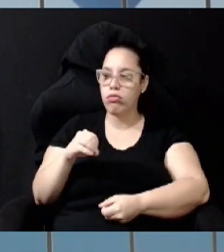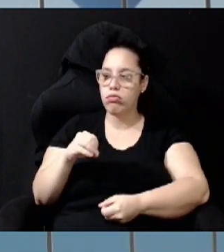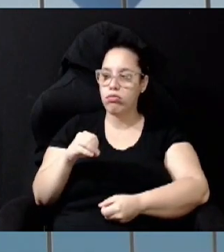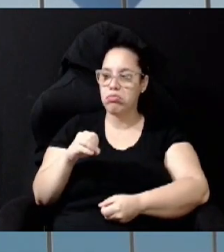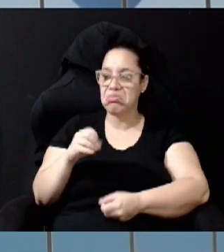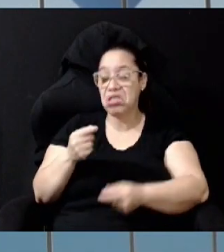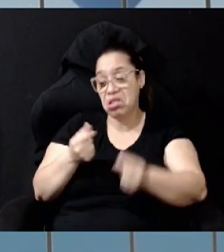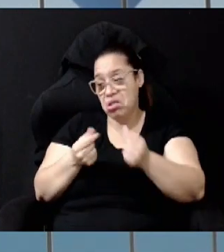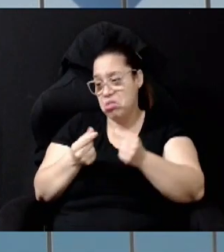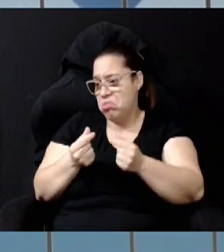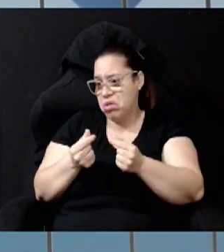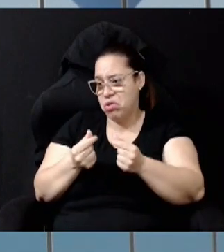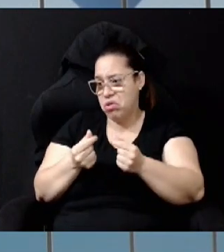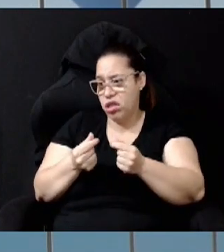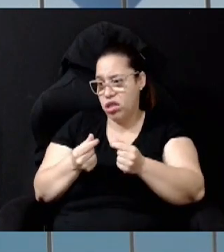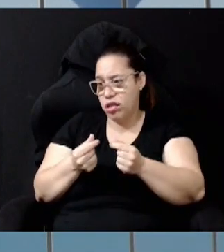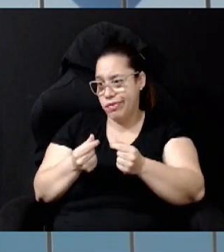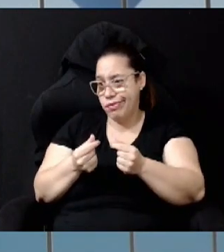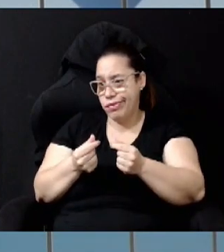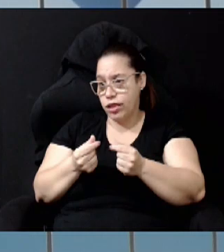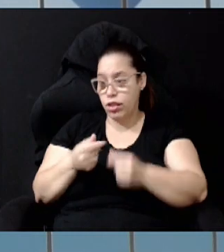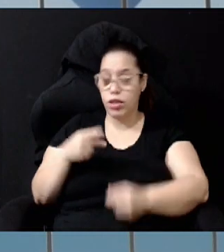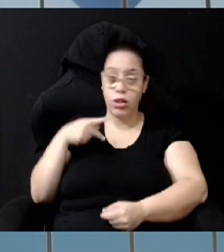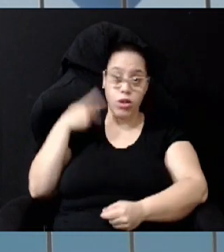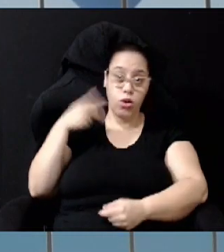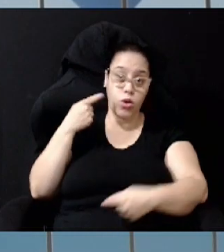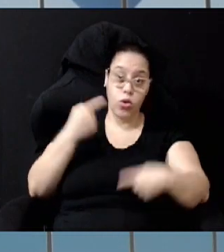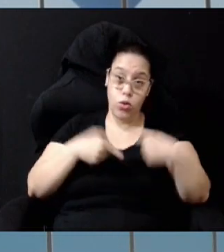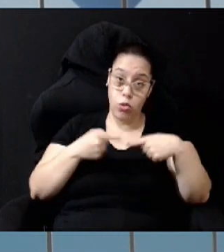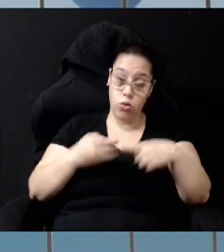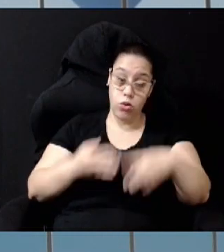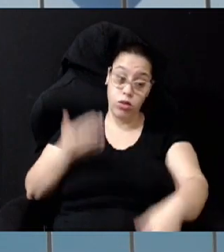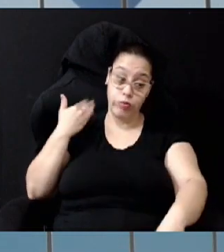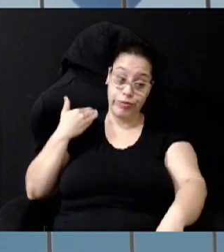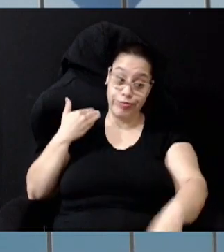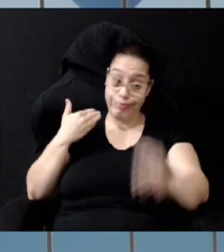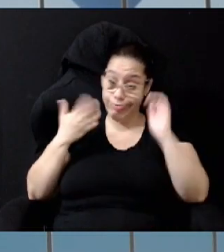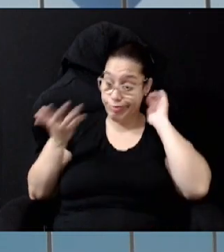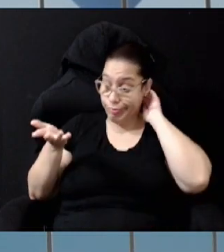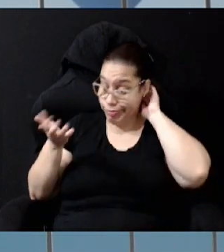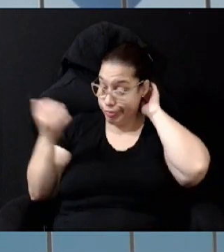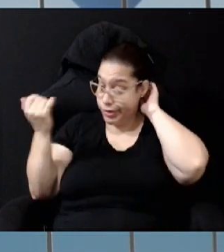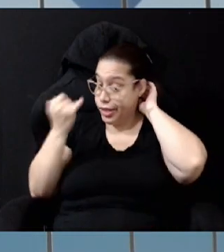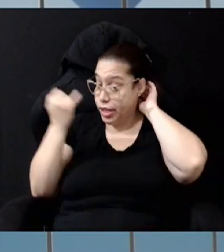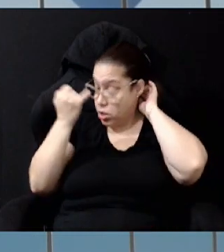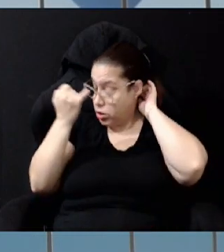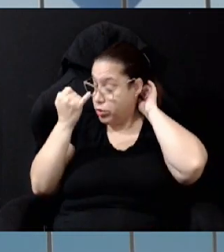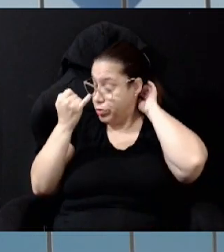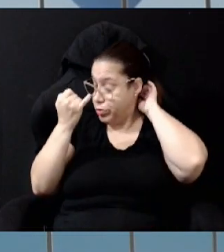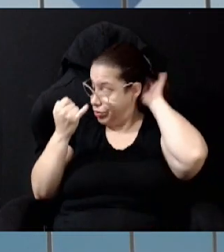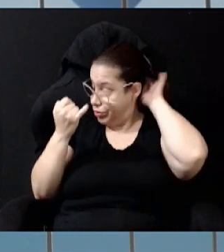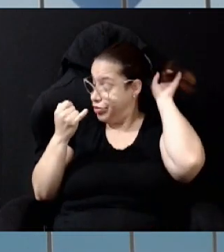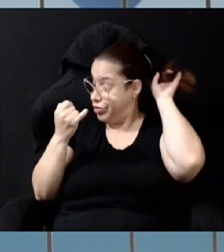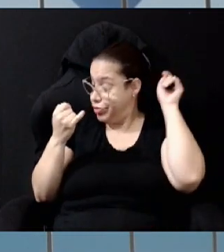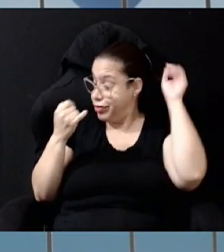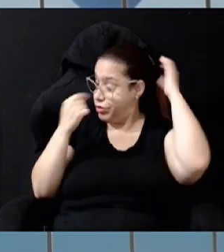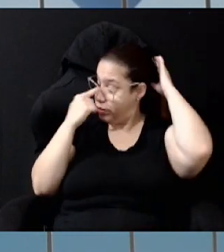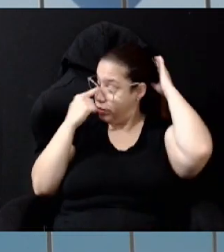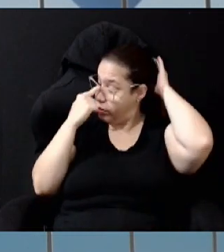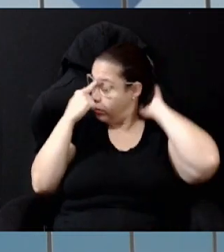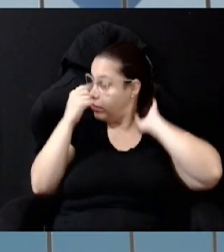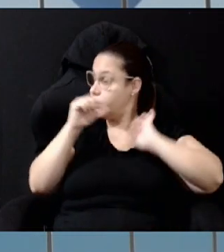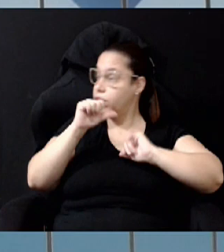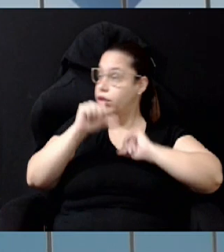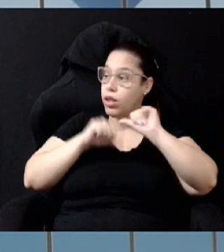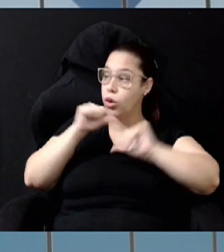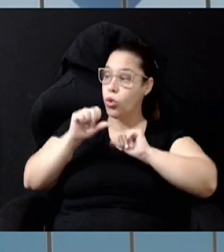financeira. E o político por detrás. Então, assim, é importante, mas eu acho que assim, essa mudança só vem através da